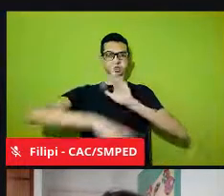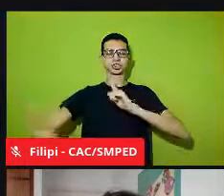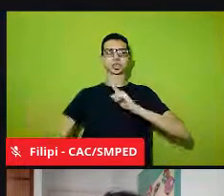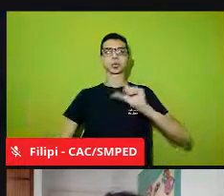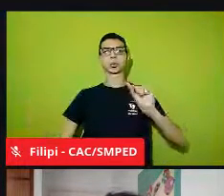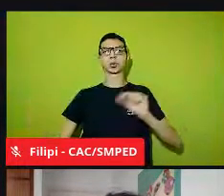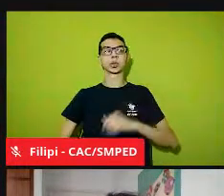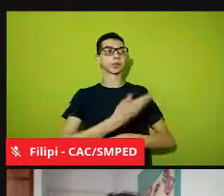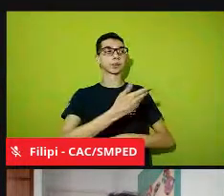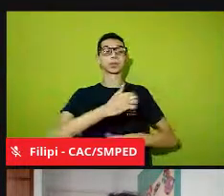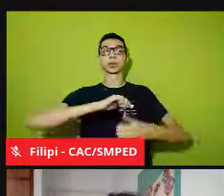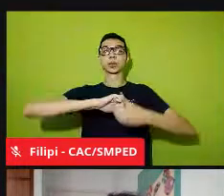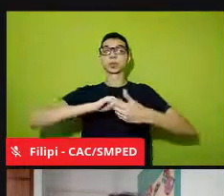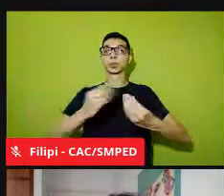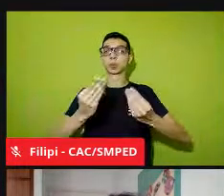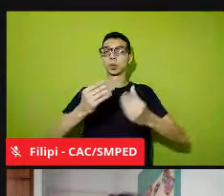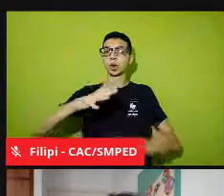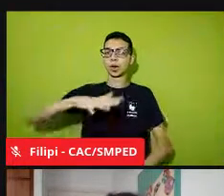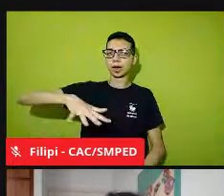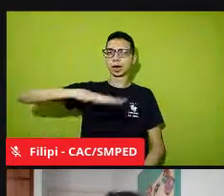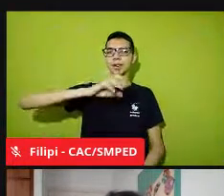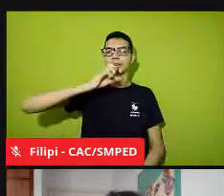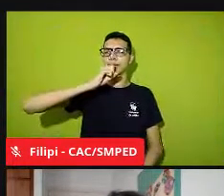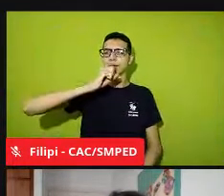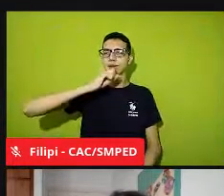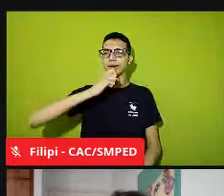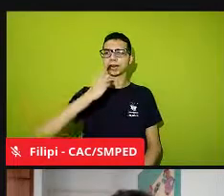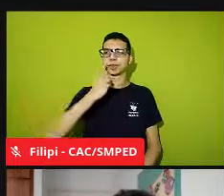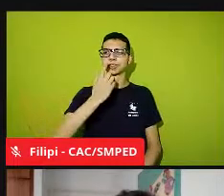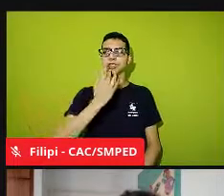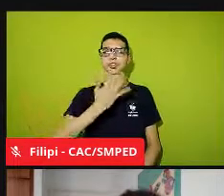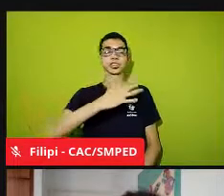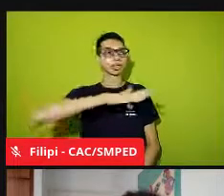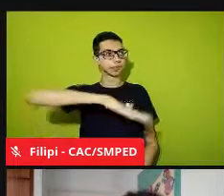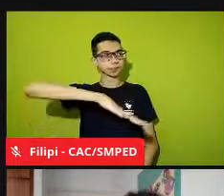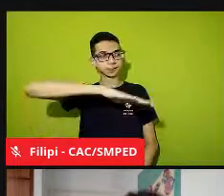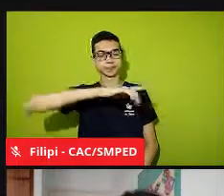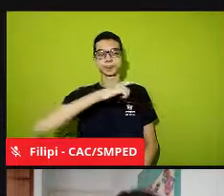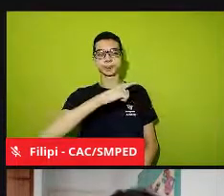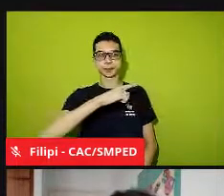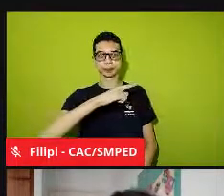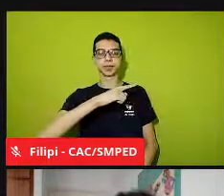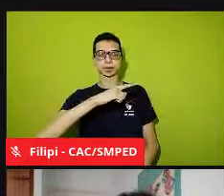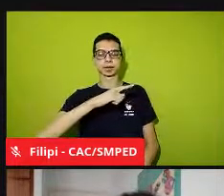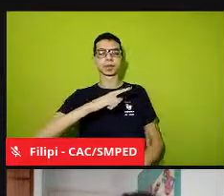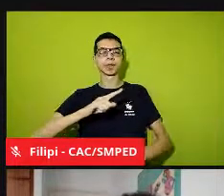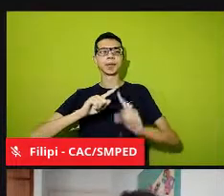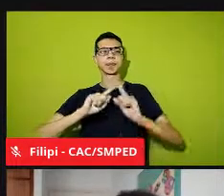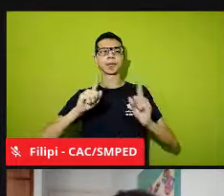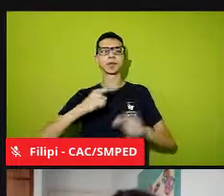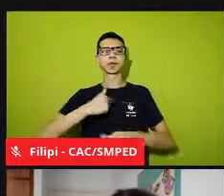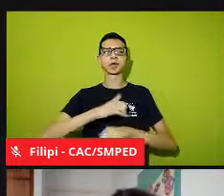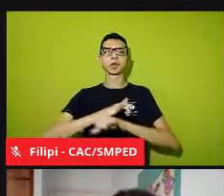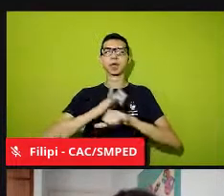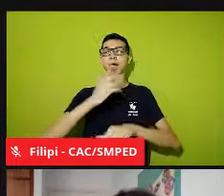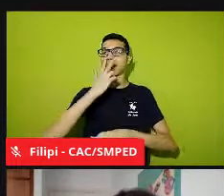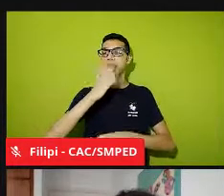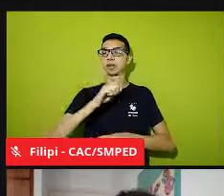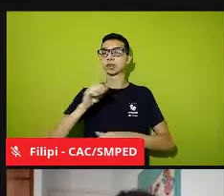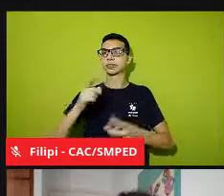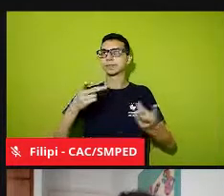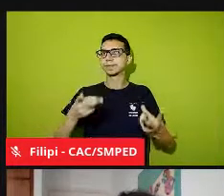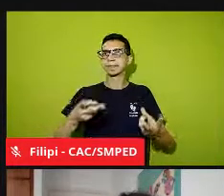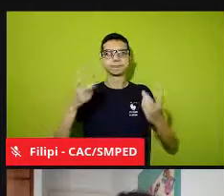a qualificação desse viário que está em laranja. A ideia, só para a gente, porque eu acho que fica um pouco abstrato ainda, né, mas para